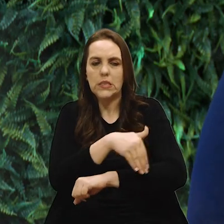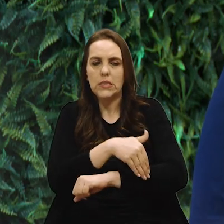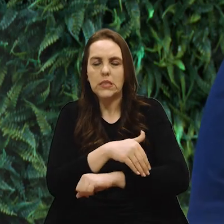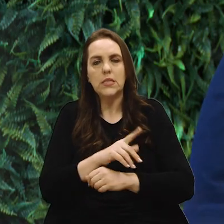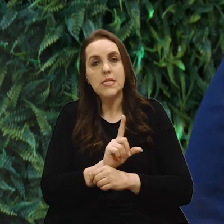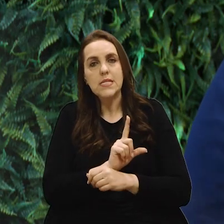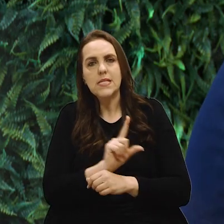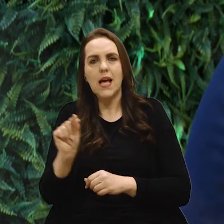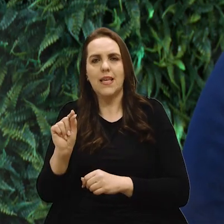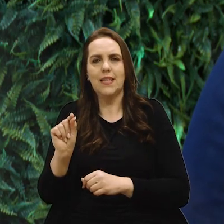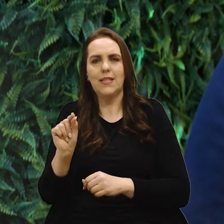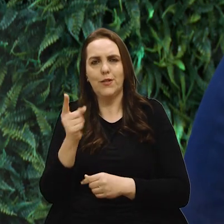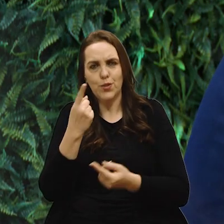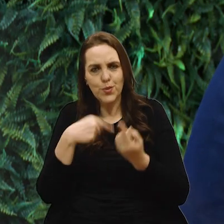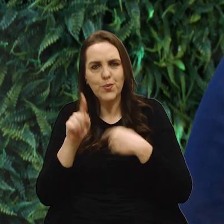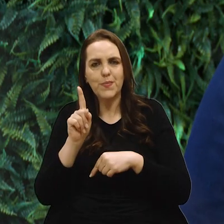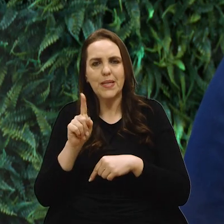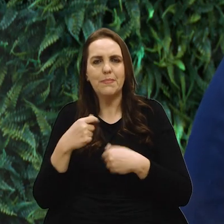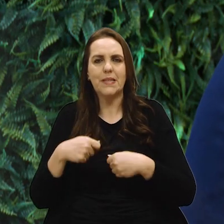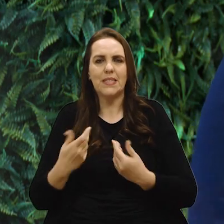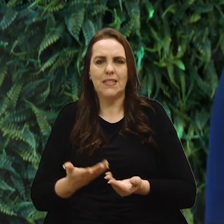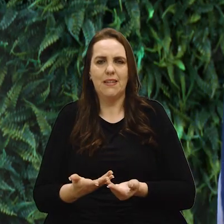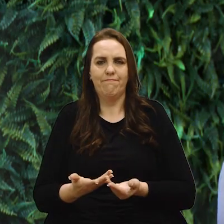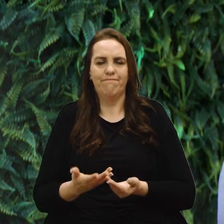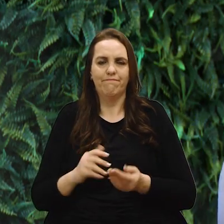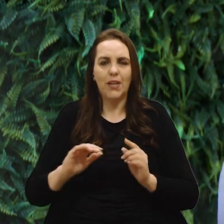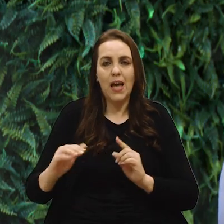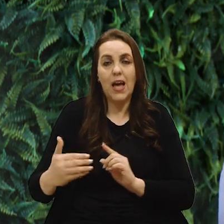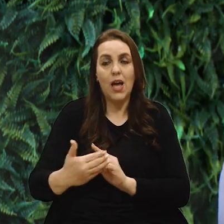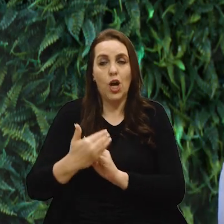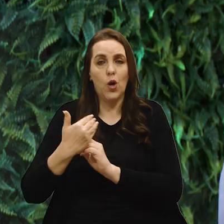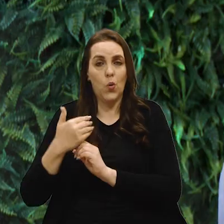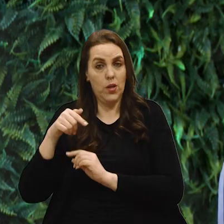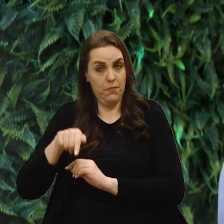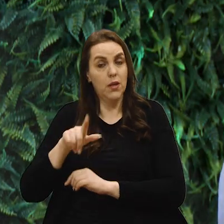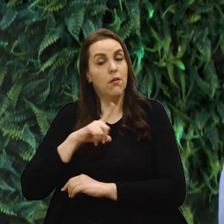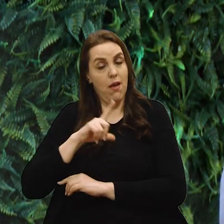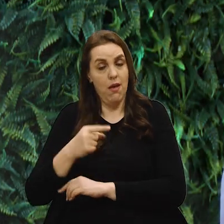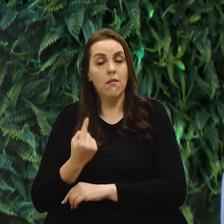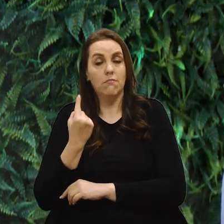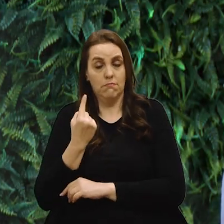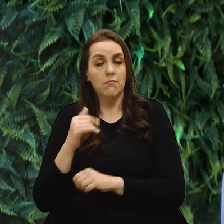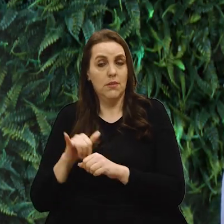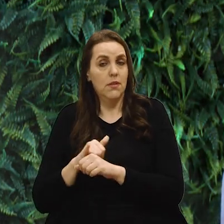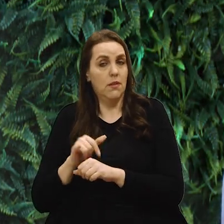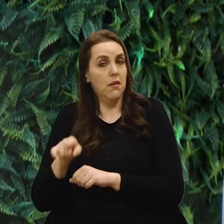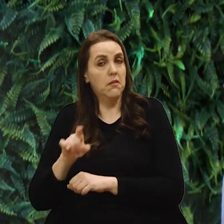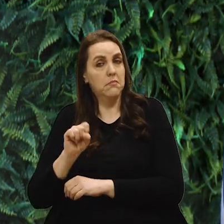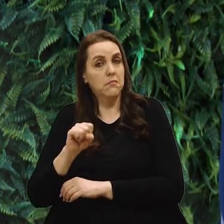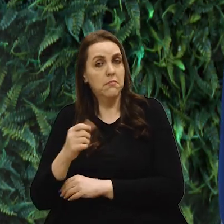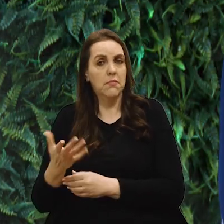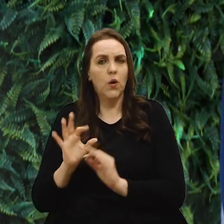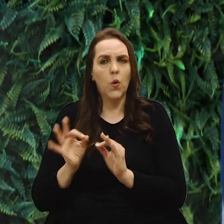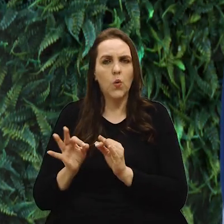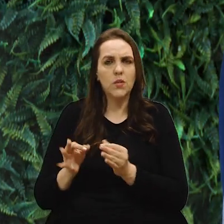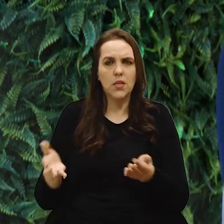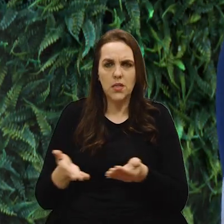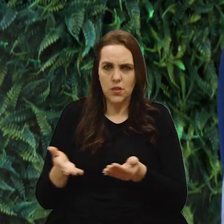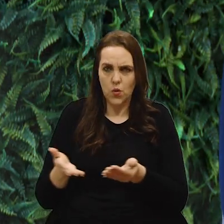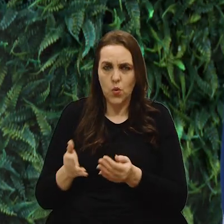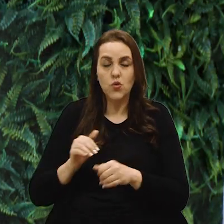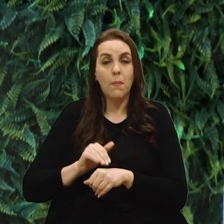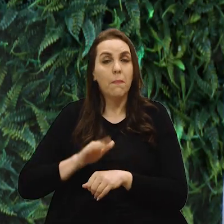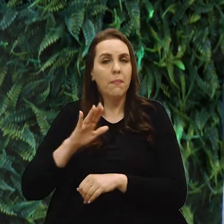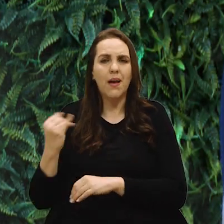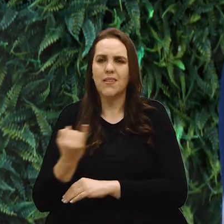sujeito saia da situação de rua, tá? O acolhimento é uma delas e talvez não, certamente